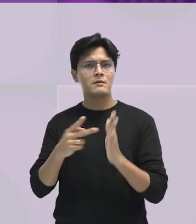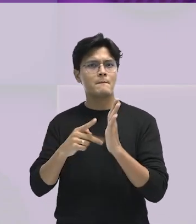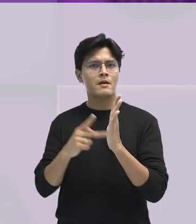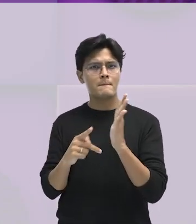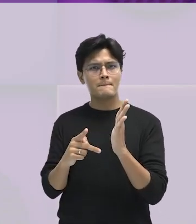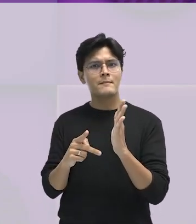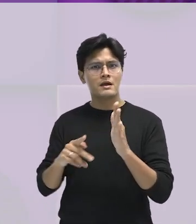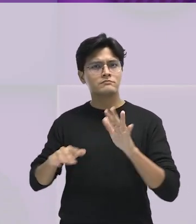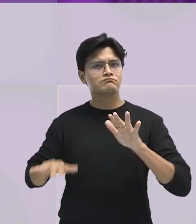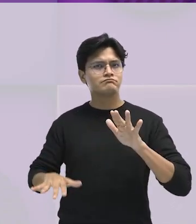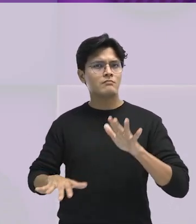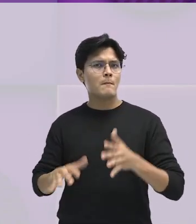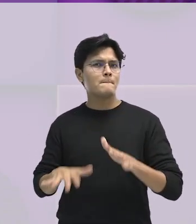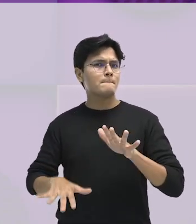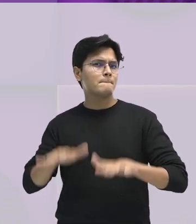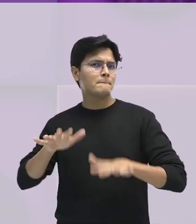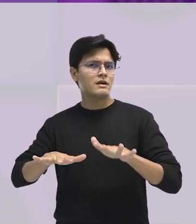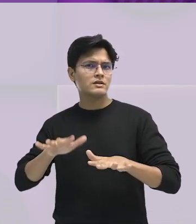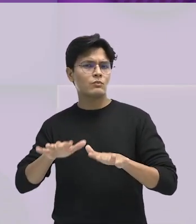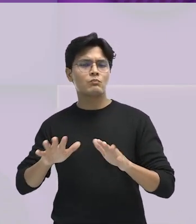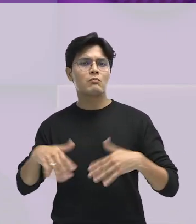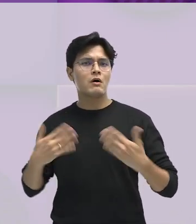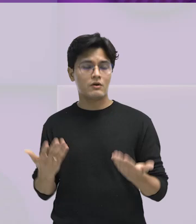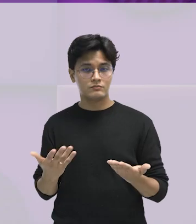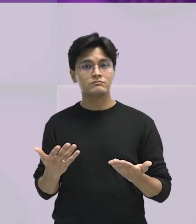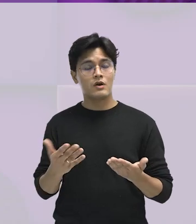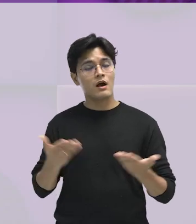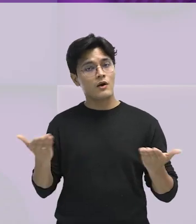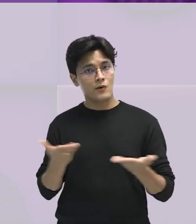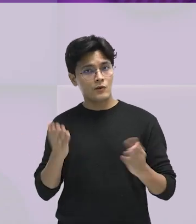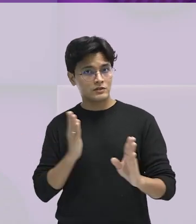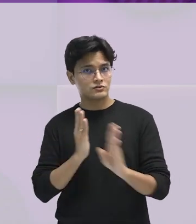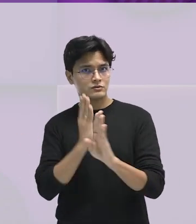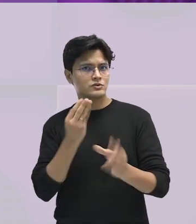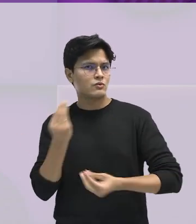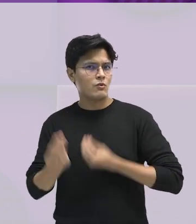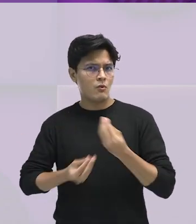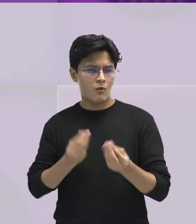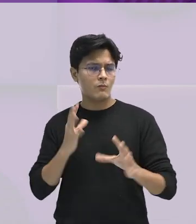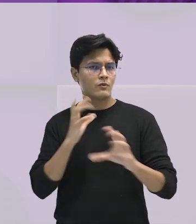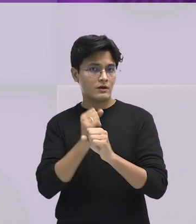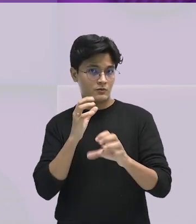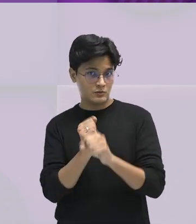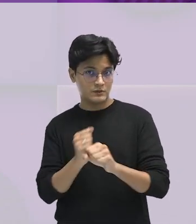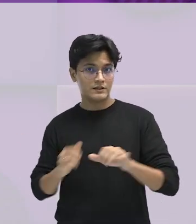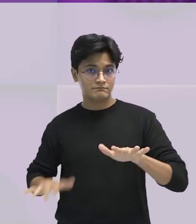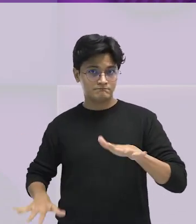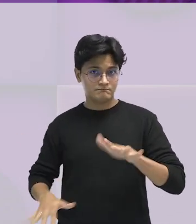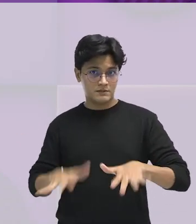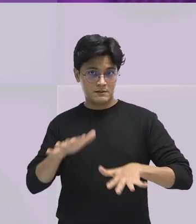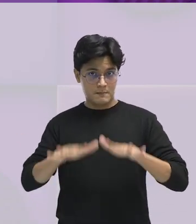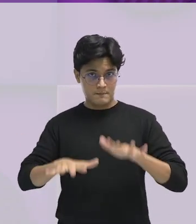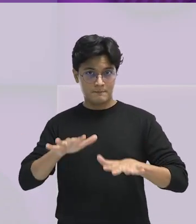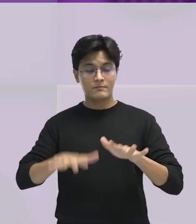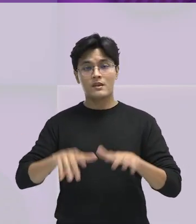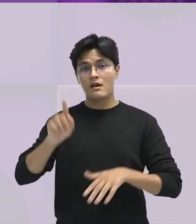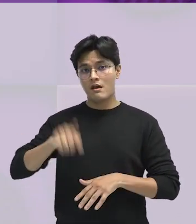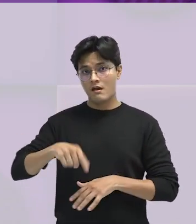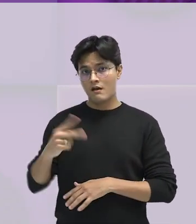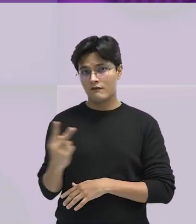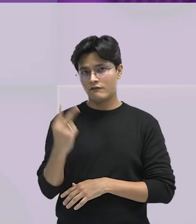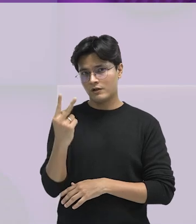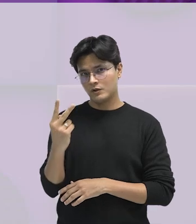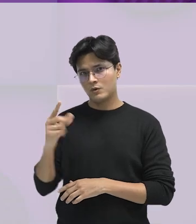né? Então a gente vai descobrir como que a gente calcula essa média, a média aritmética. Veja, é um valor que nem é o